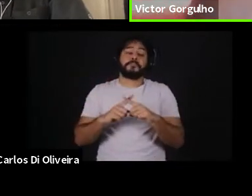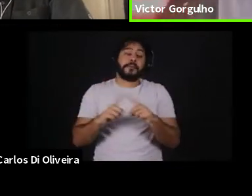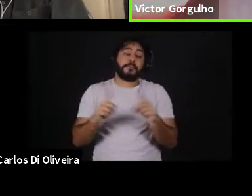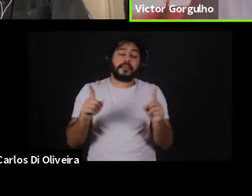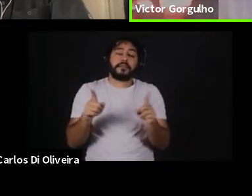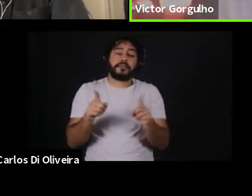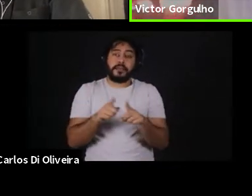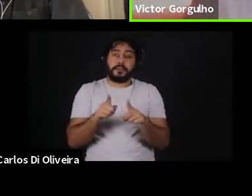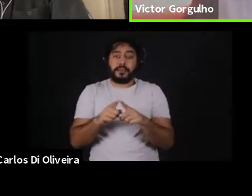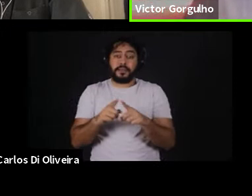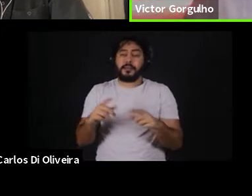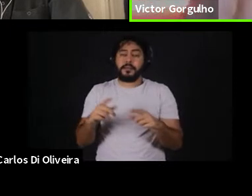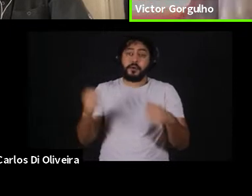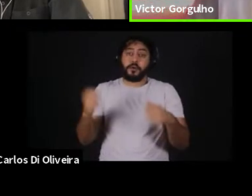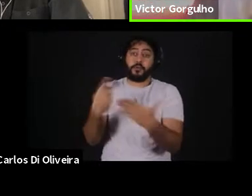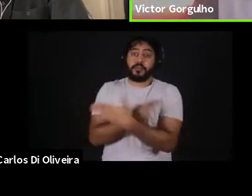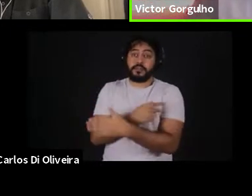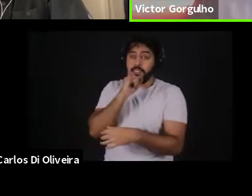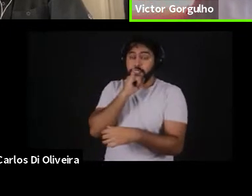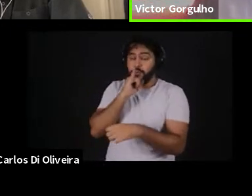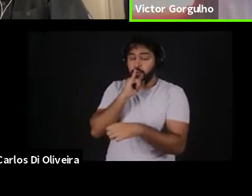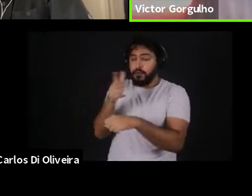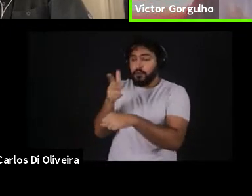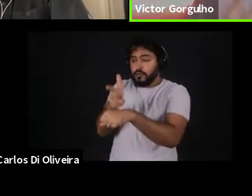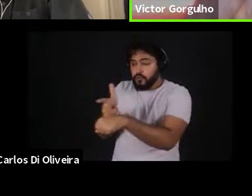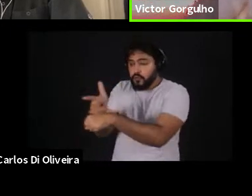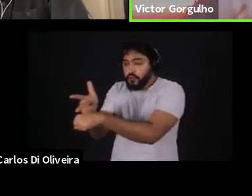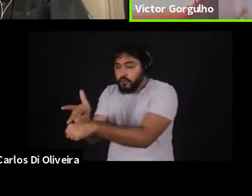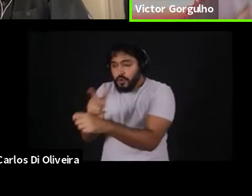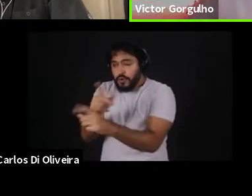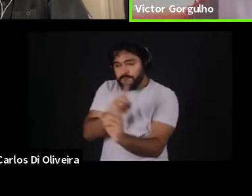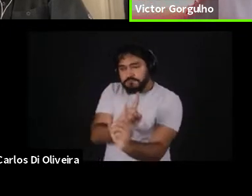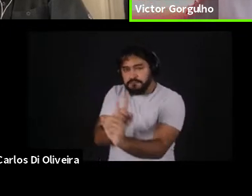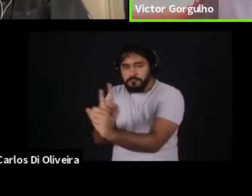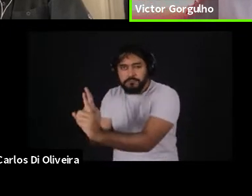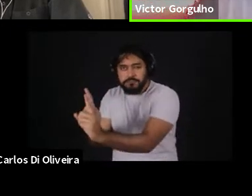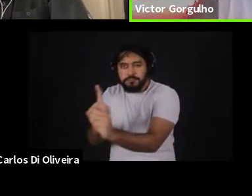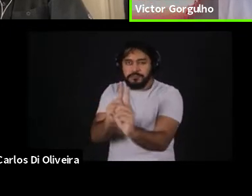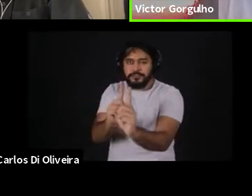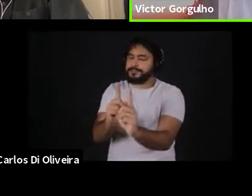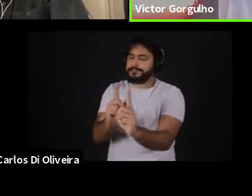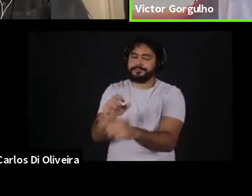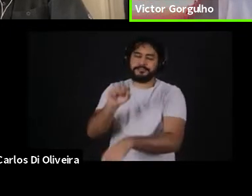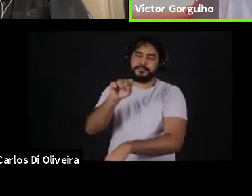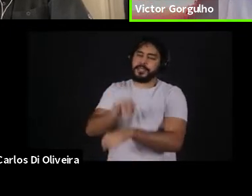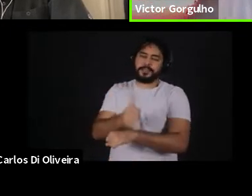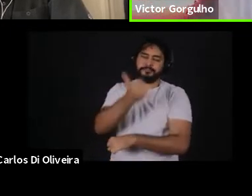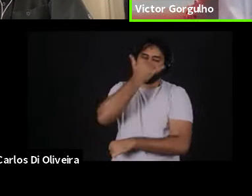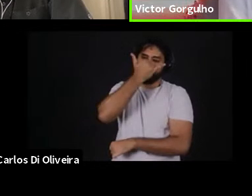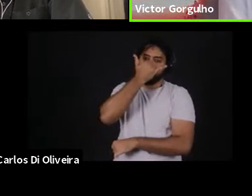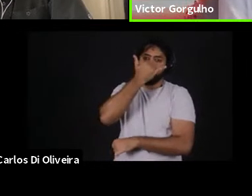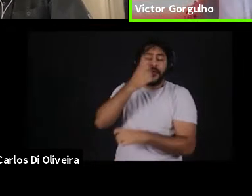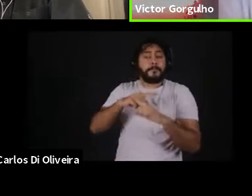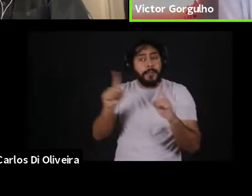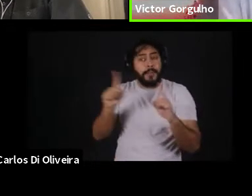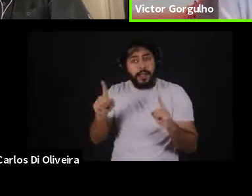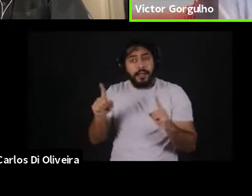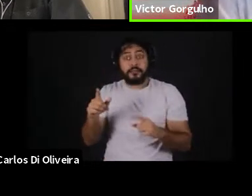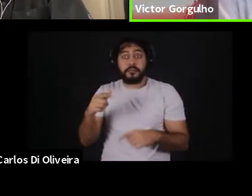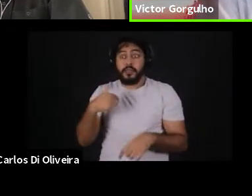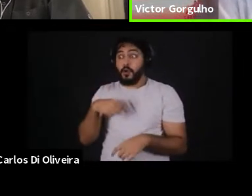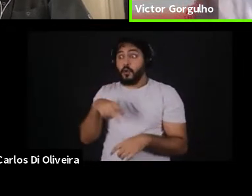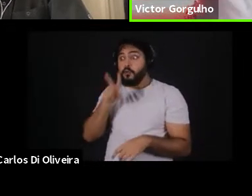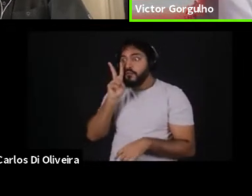aquele take, aquele plano sequência ali ter que ser interrompido, mas particularmente pode ser que eu tenha realmente visto um momento